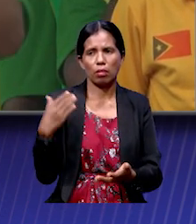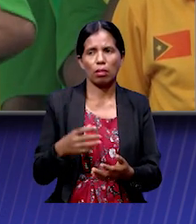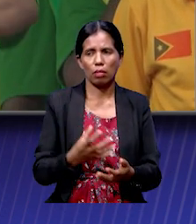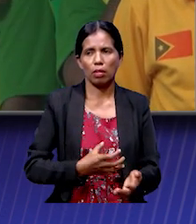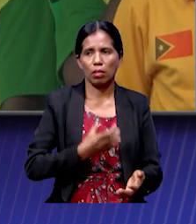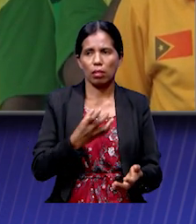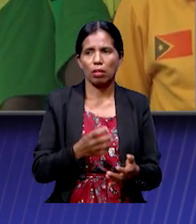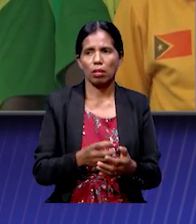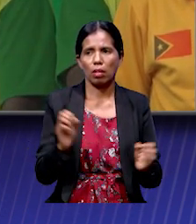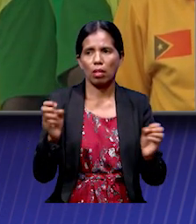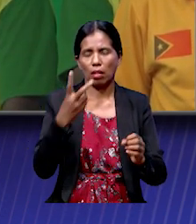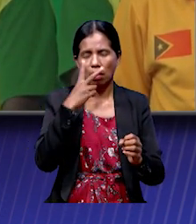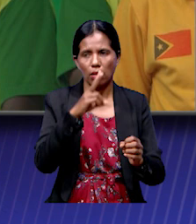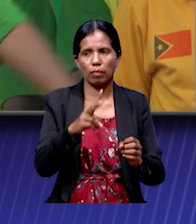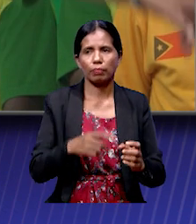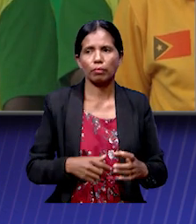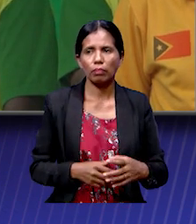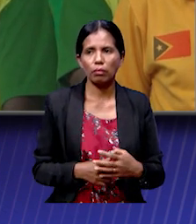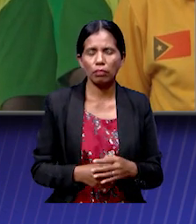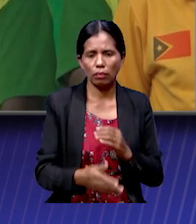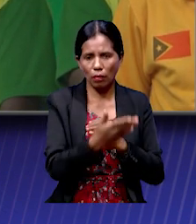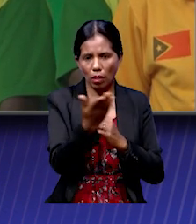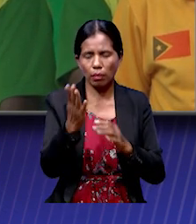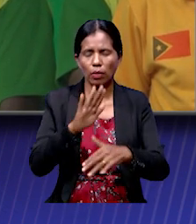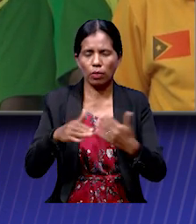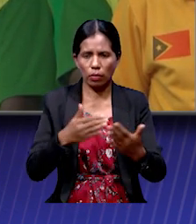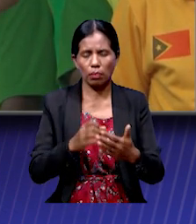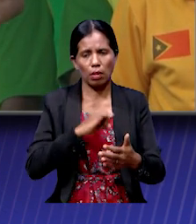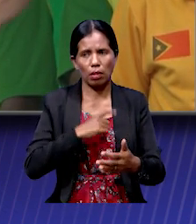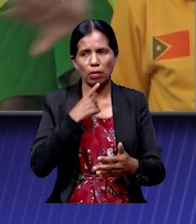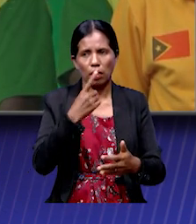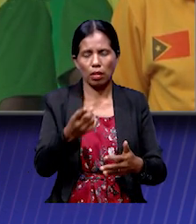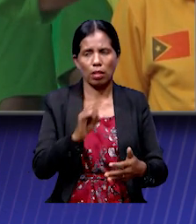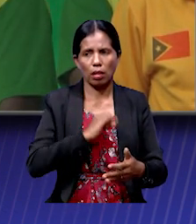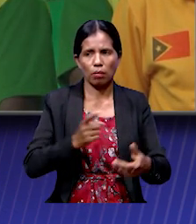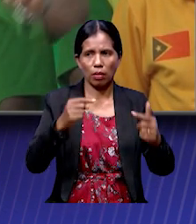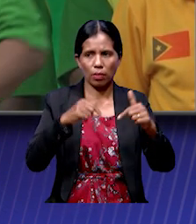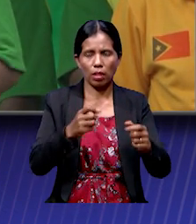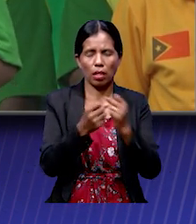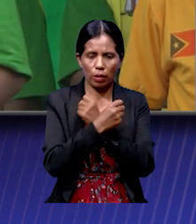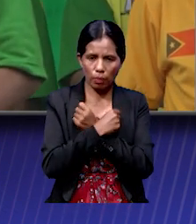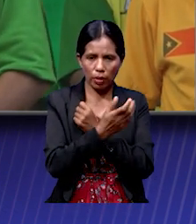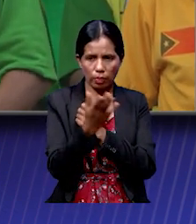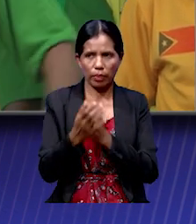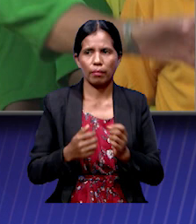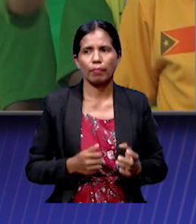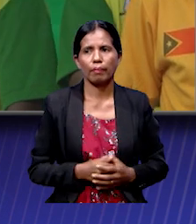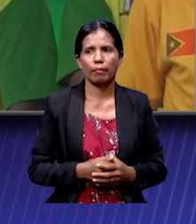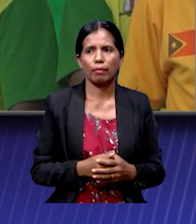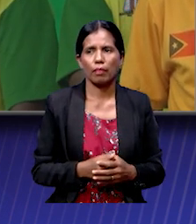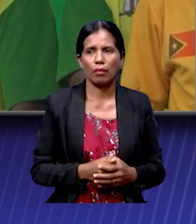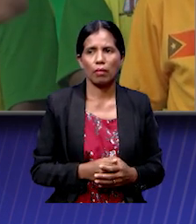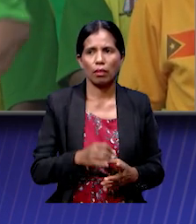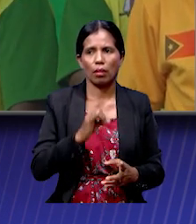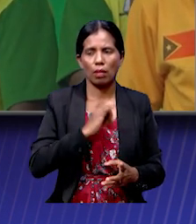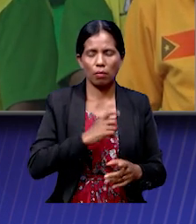hene, hau lahi interesi dahun. Imi hotu makine hote te bimi. Hau mai hene, tama imi, hadu mimi. Hau mai hene los